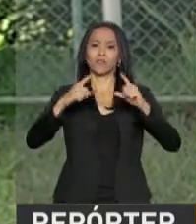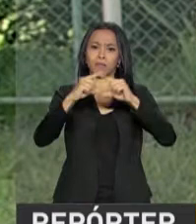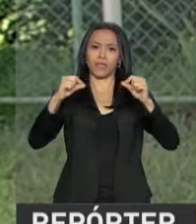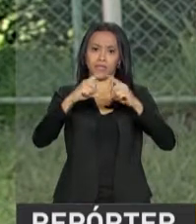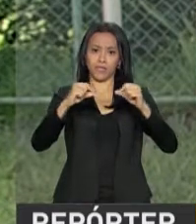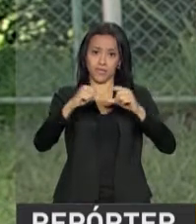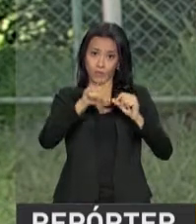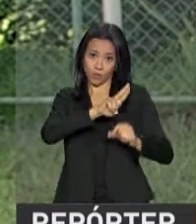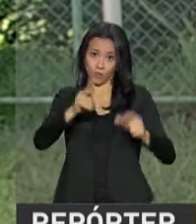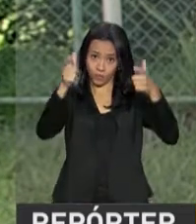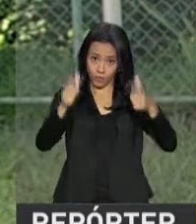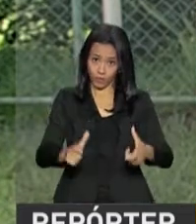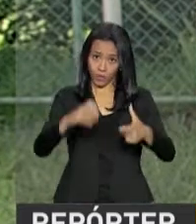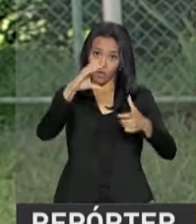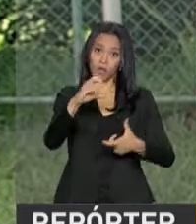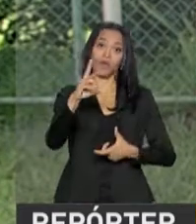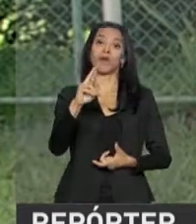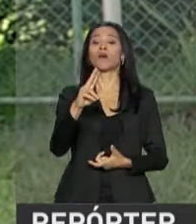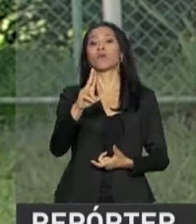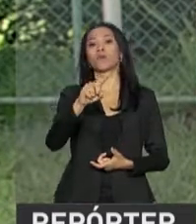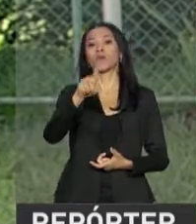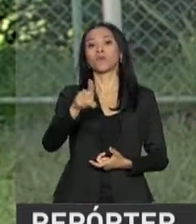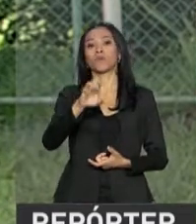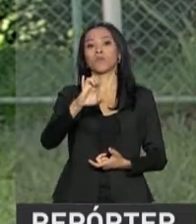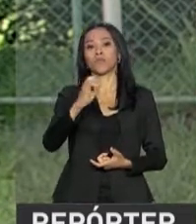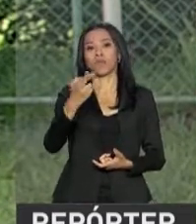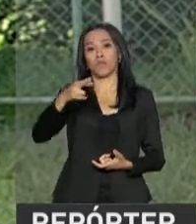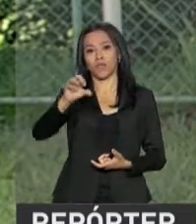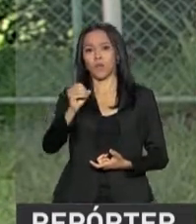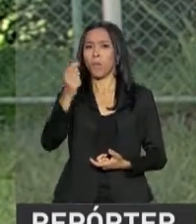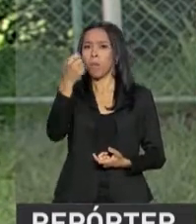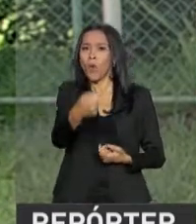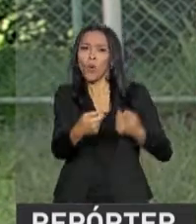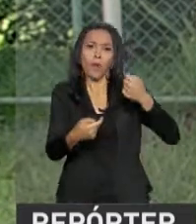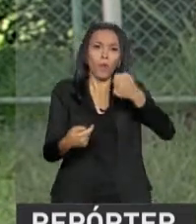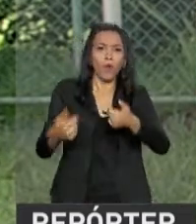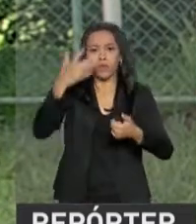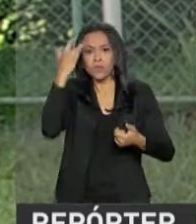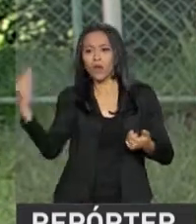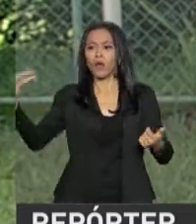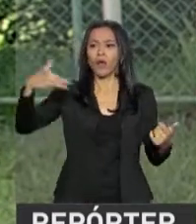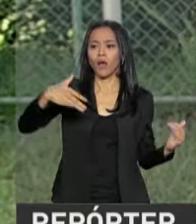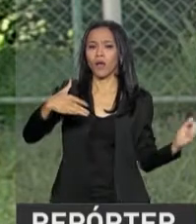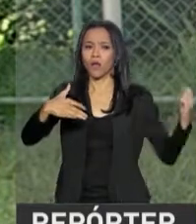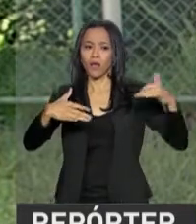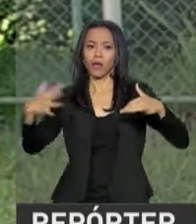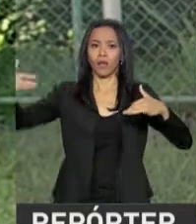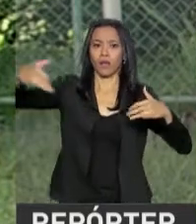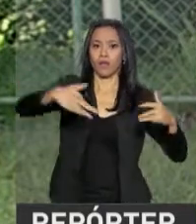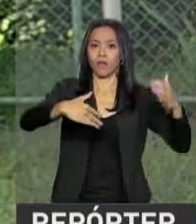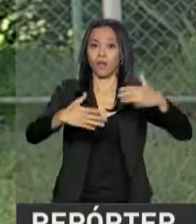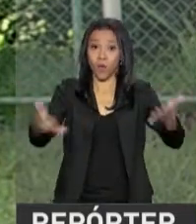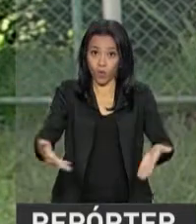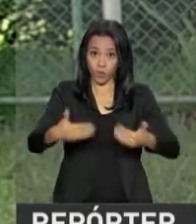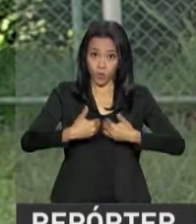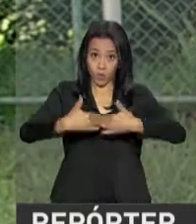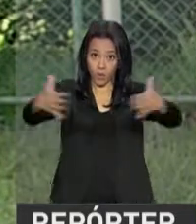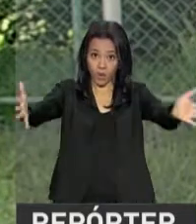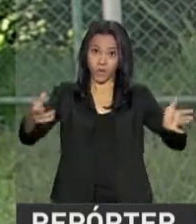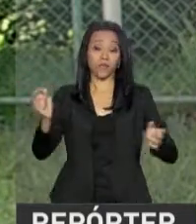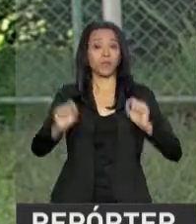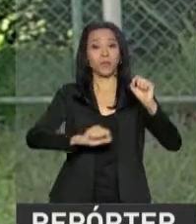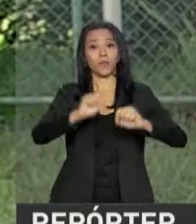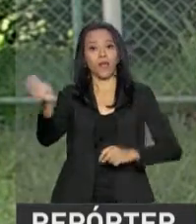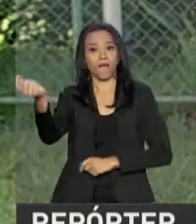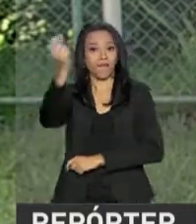Brasília. Por aqui o movimento ainda está tranquilo, as pessoas estão chegando pouco a pouco para se vacinar. E como você disse, hoje é o começo dessa campanha de